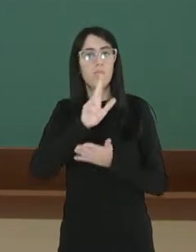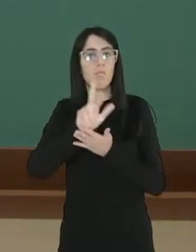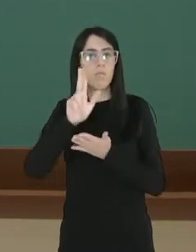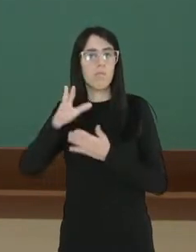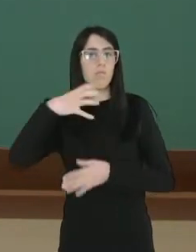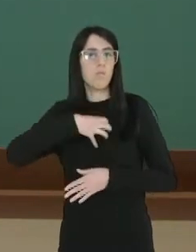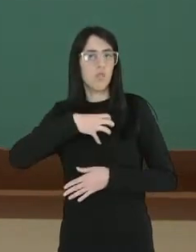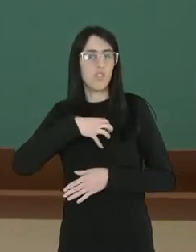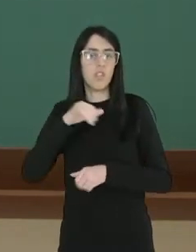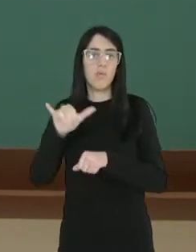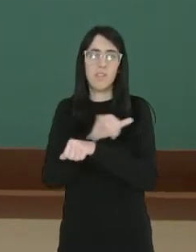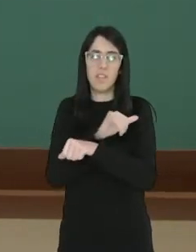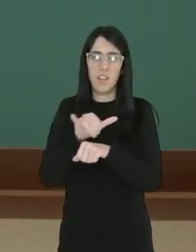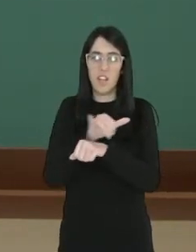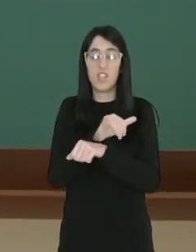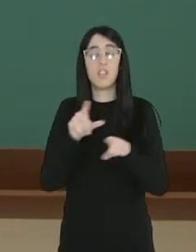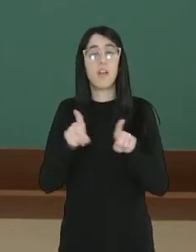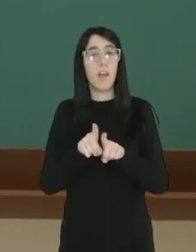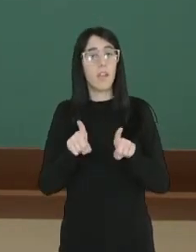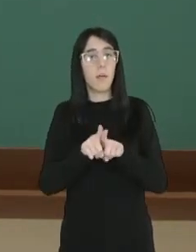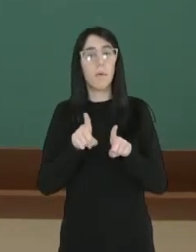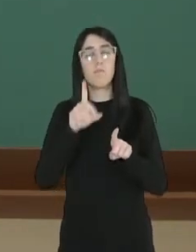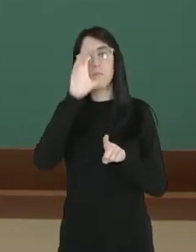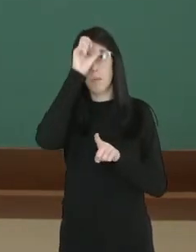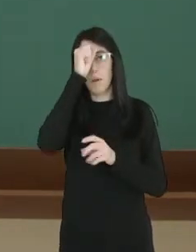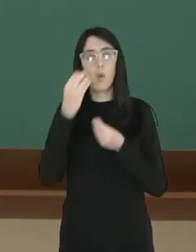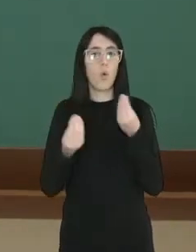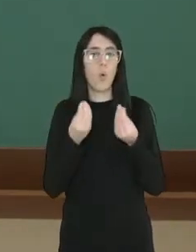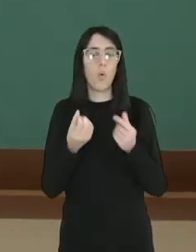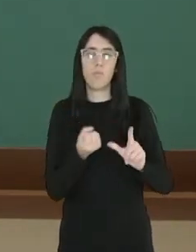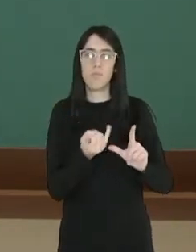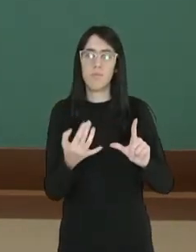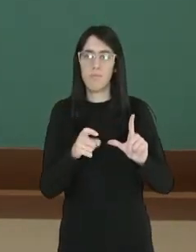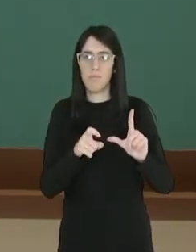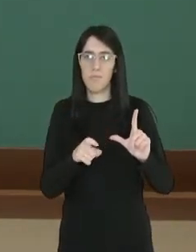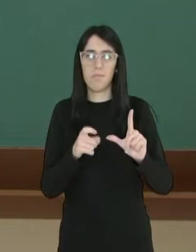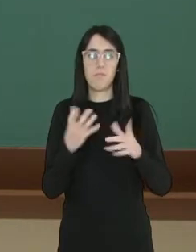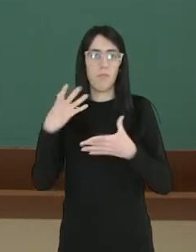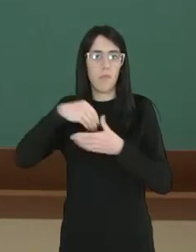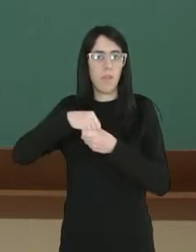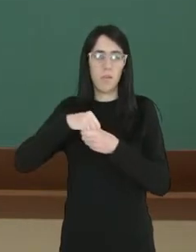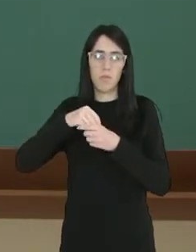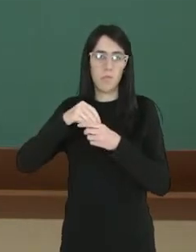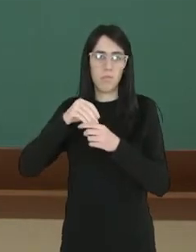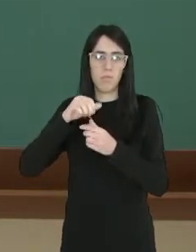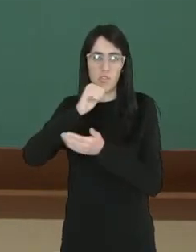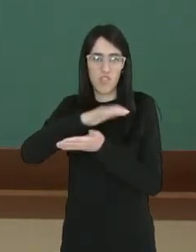e também aplicar o cálculo de logaritmo na resolução de problemas.